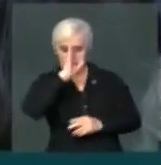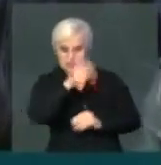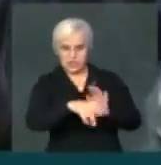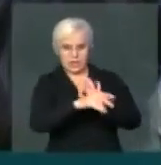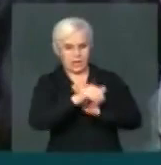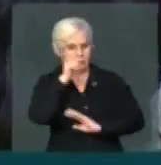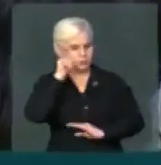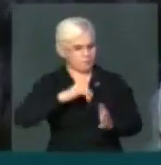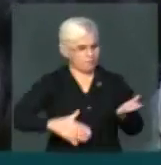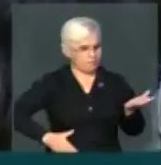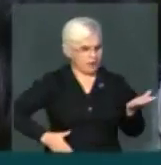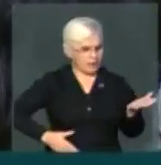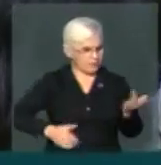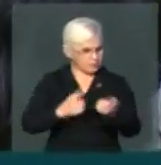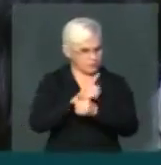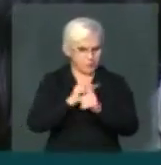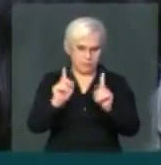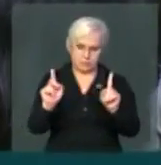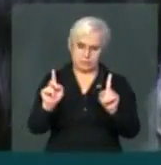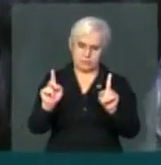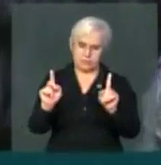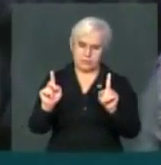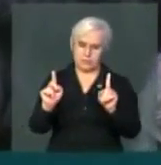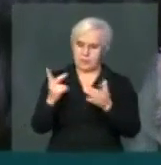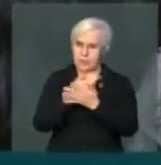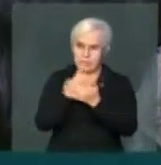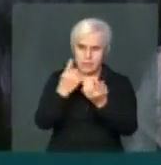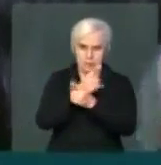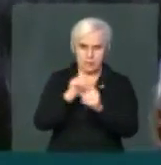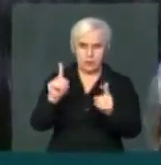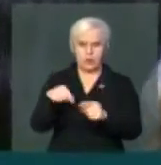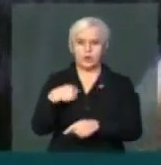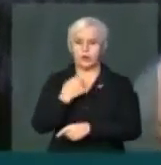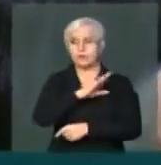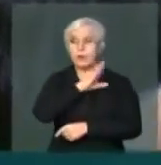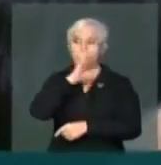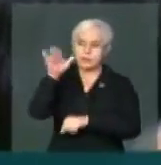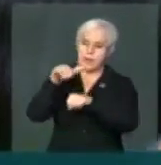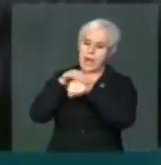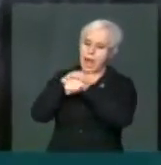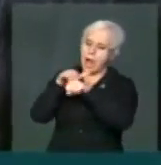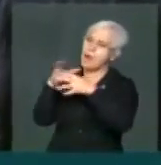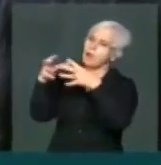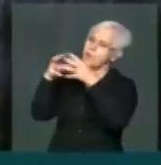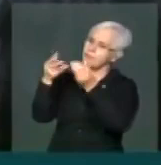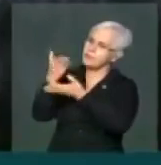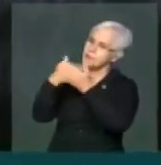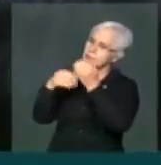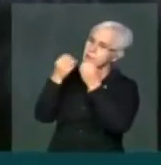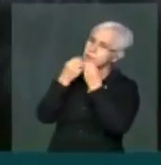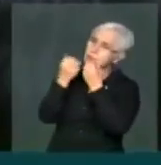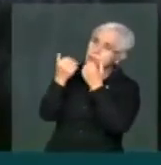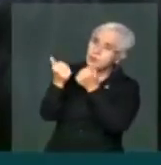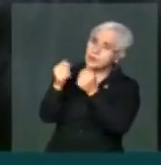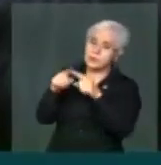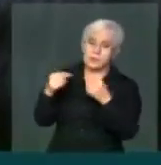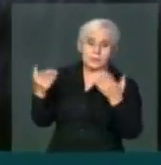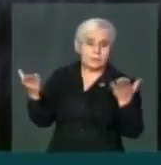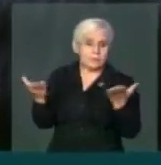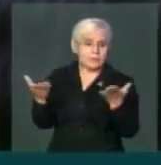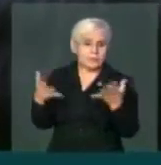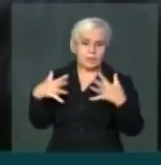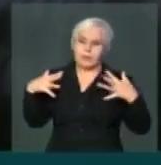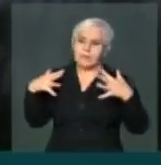de vagabunda, como disseram aqui. Não aconteceu isso. Nós fomos lá, conversamos com eles, mas agora